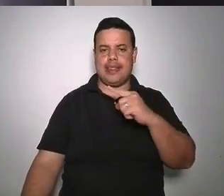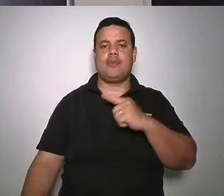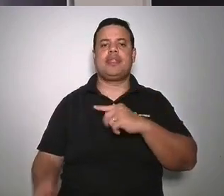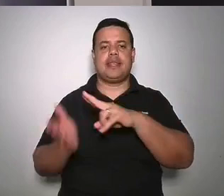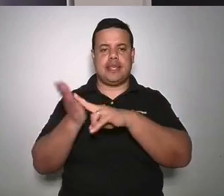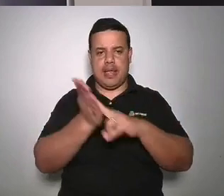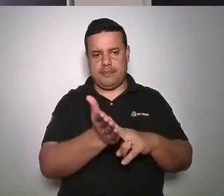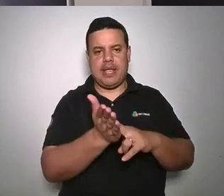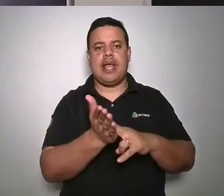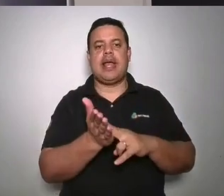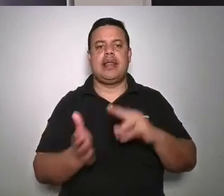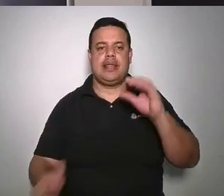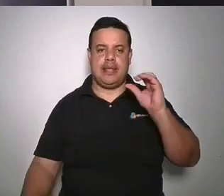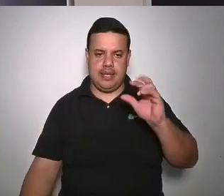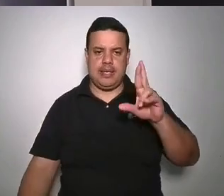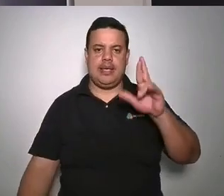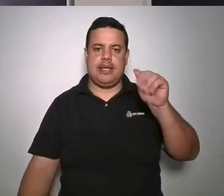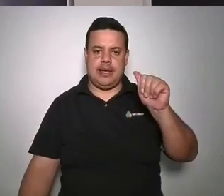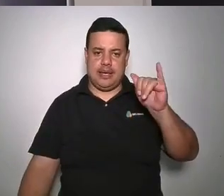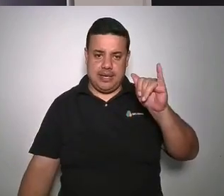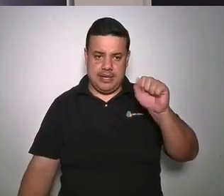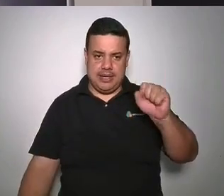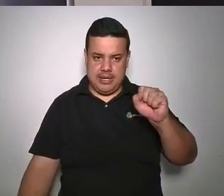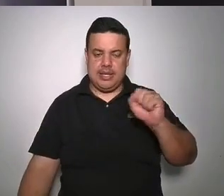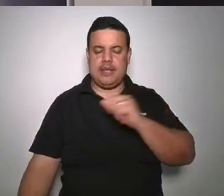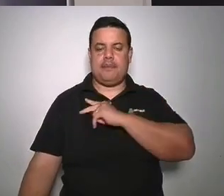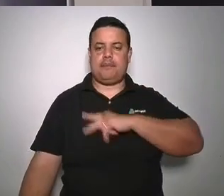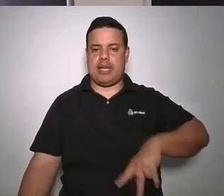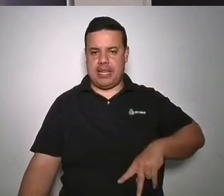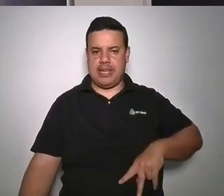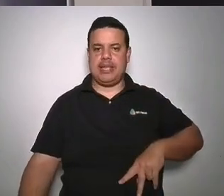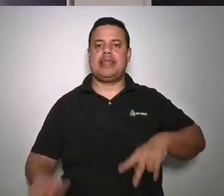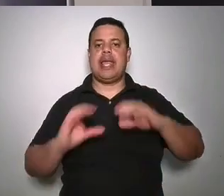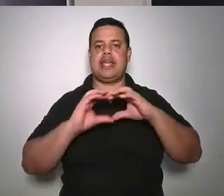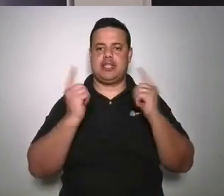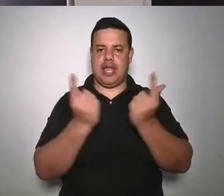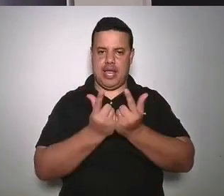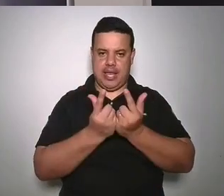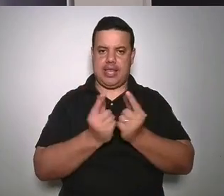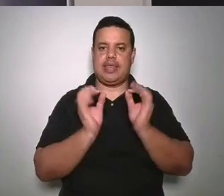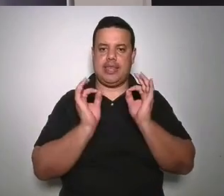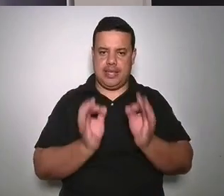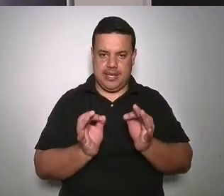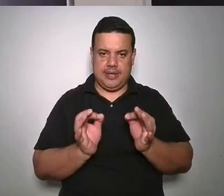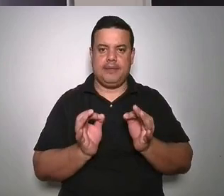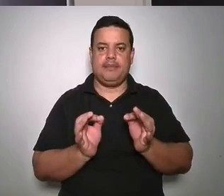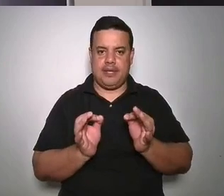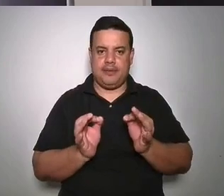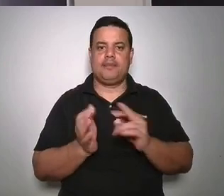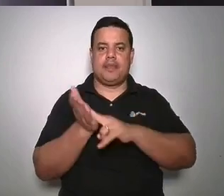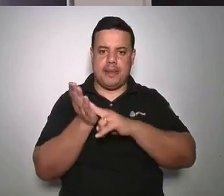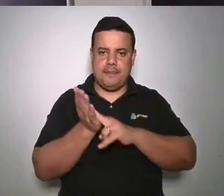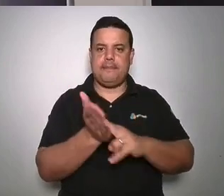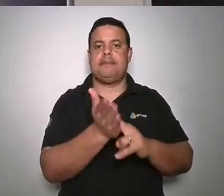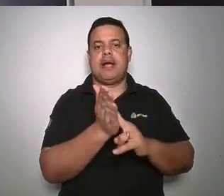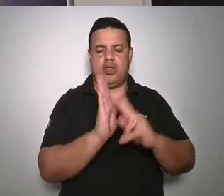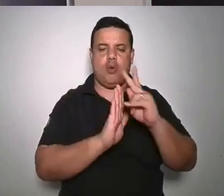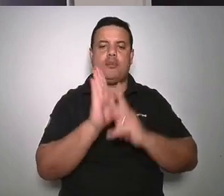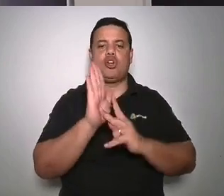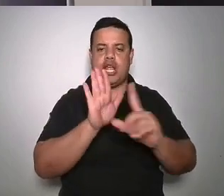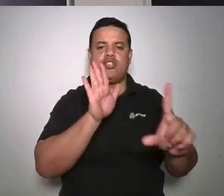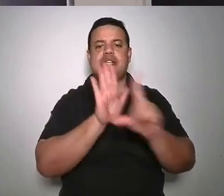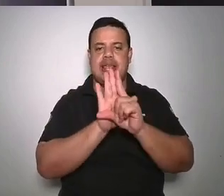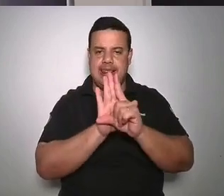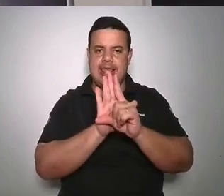Jangarelli, excelentíssima senhora Cristiane Jangarelli, presidente da Câmara Municipal, encaminha-se o projeto de lei